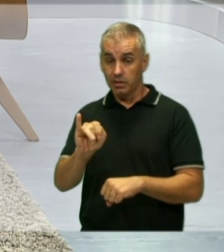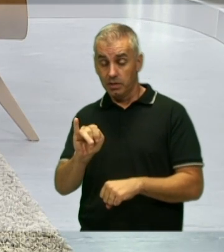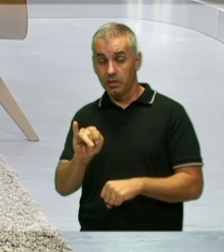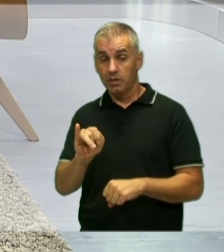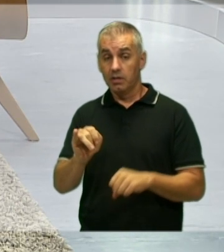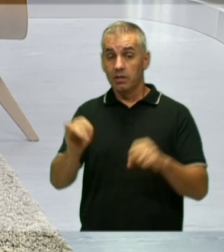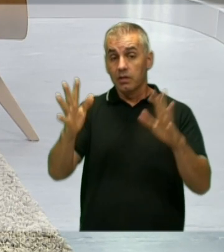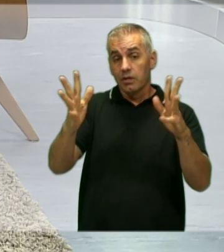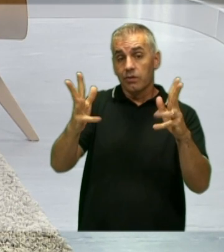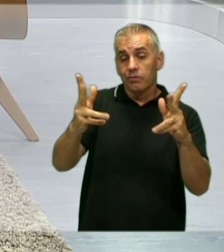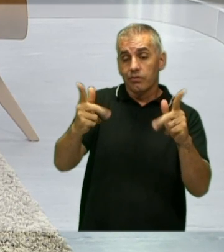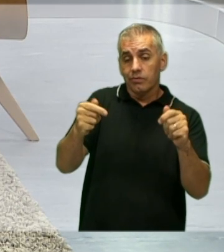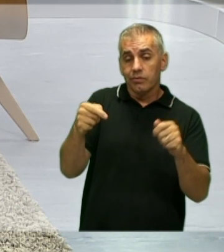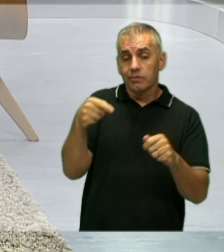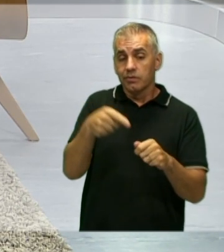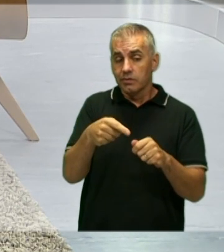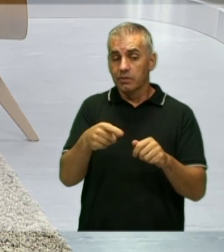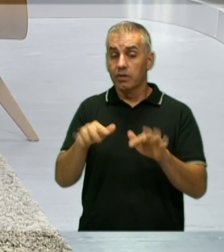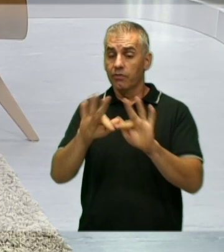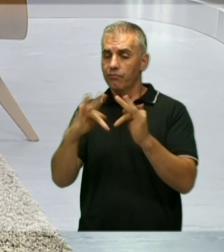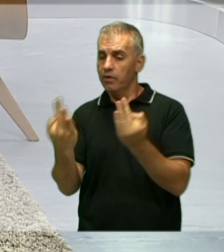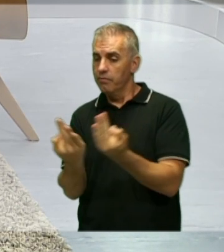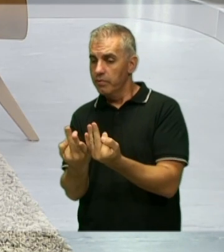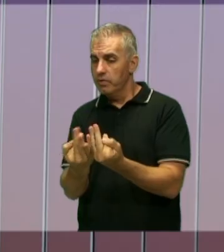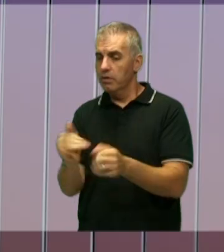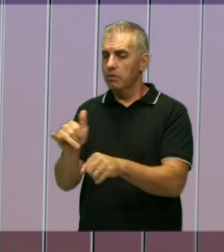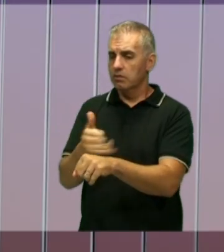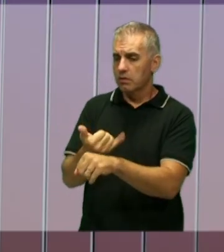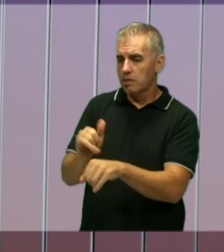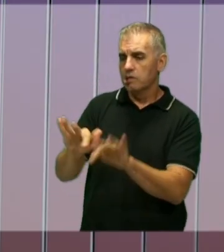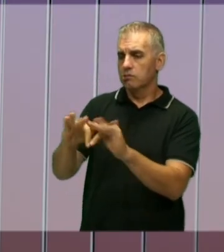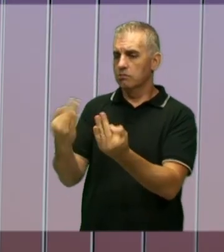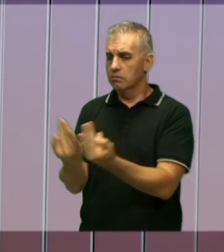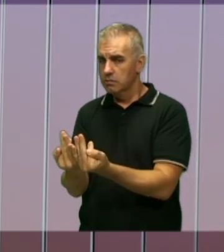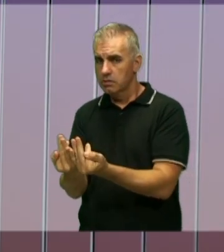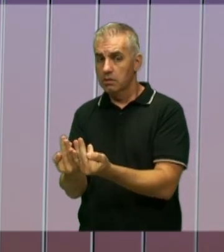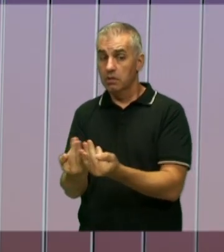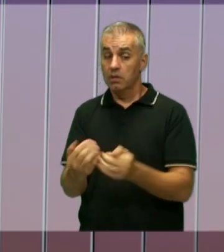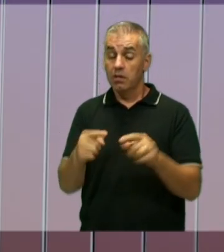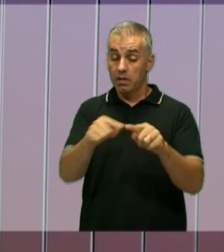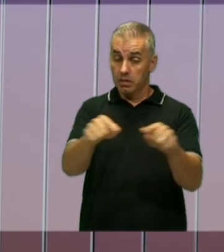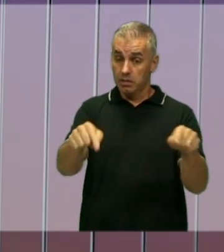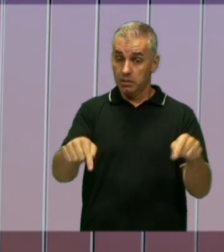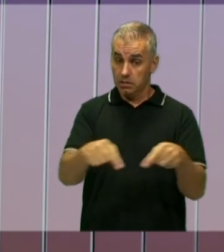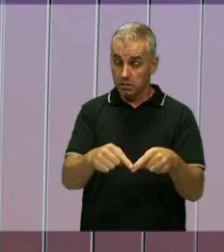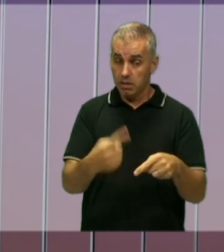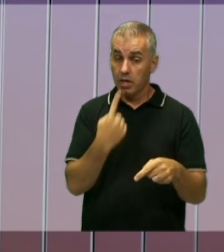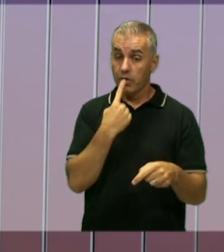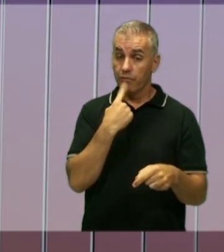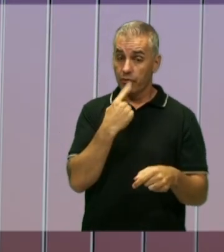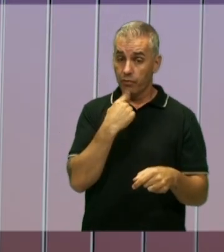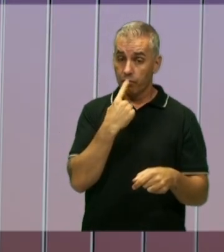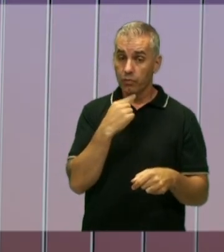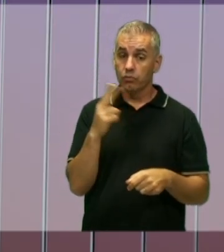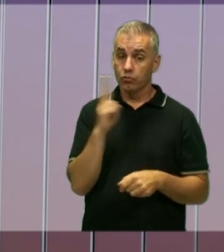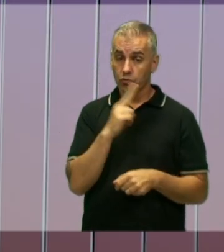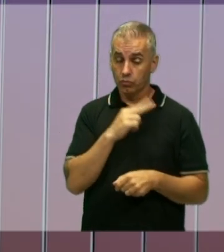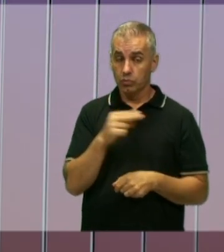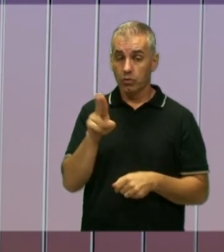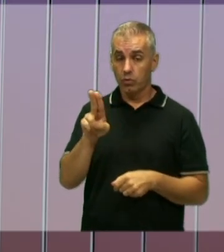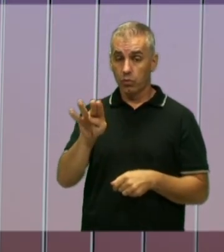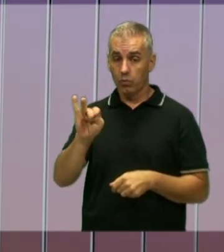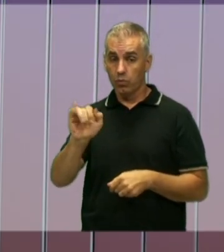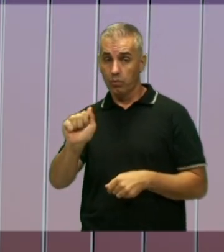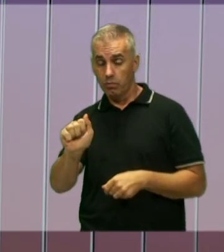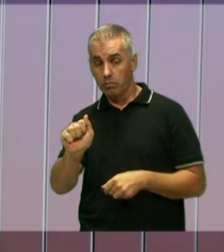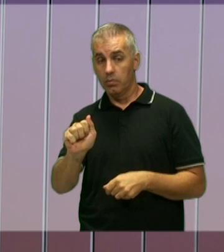terapia intensiva, ou da família tem a estratégia da família. Enfim, a sala vermelha, as salas vermelhas dentro das UPAs, ela muito